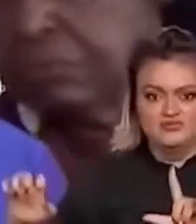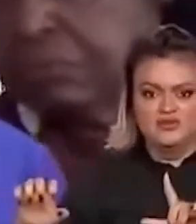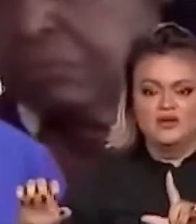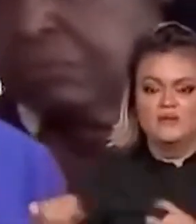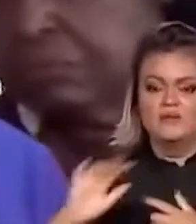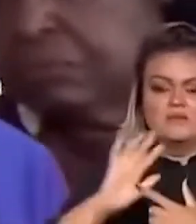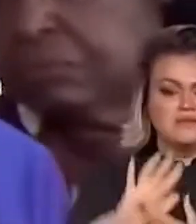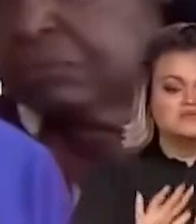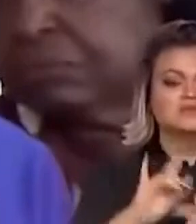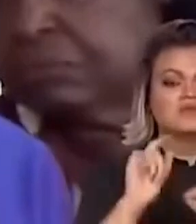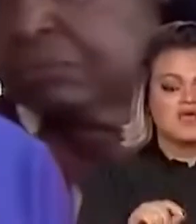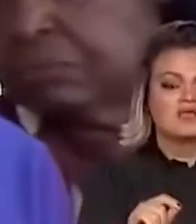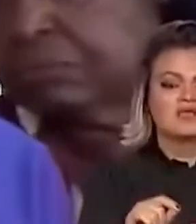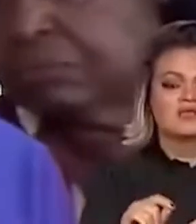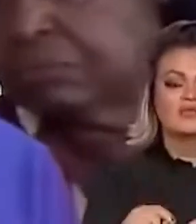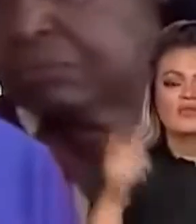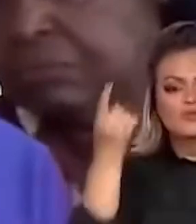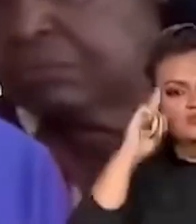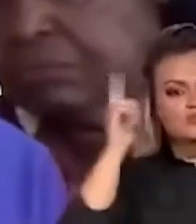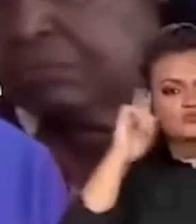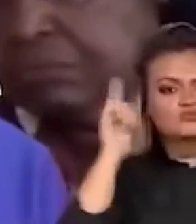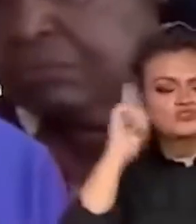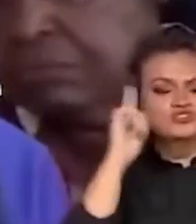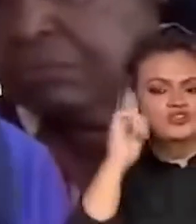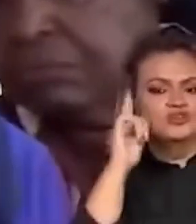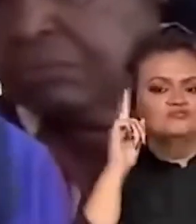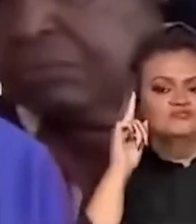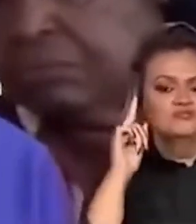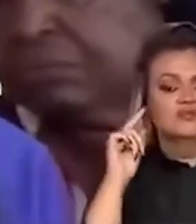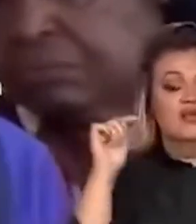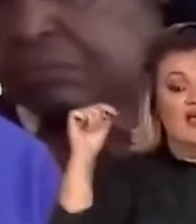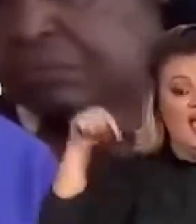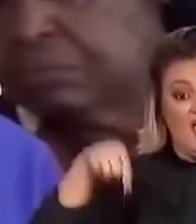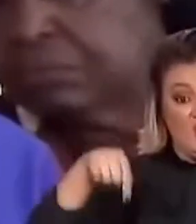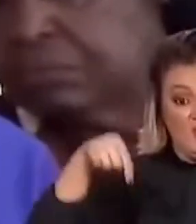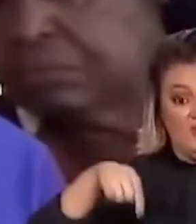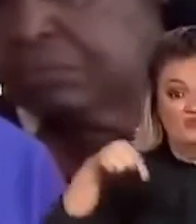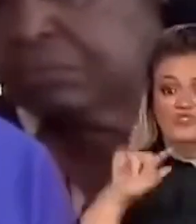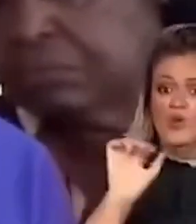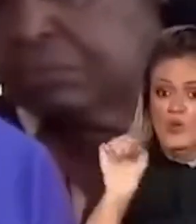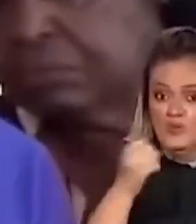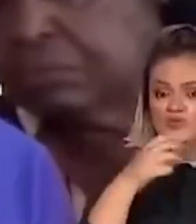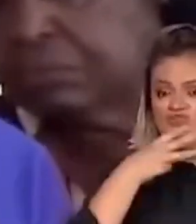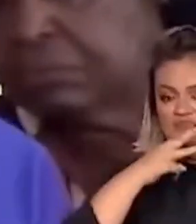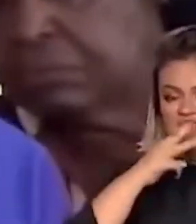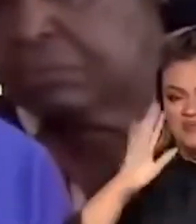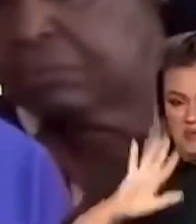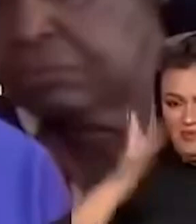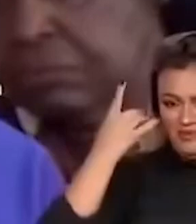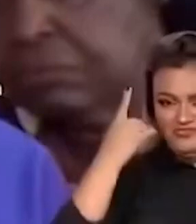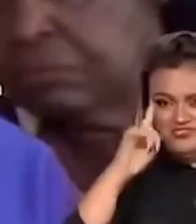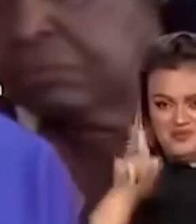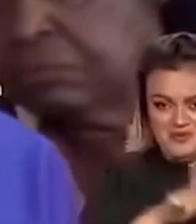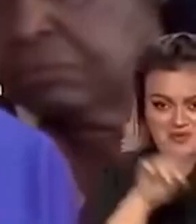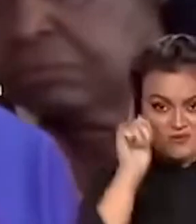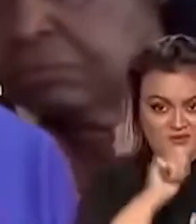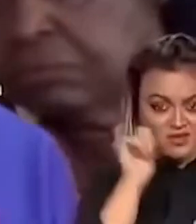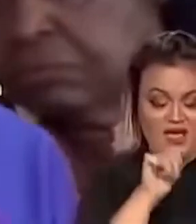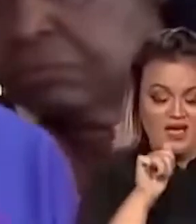As estatísticas mostram que todos os dias, inclusive nesse 8 de março em que comemoramos o Dia das